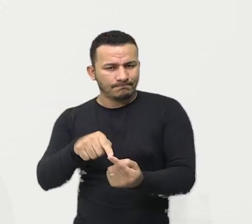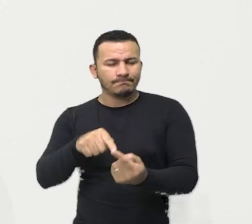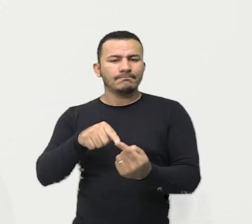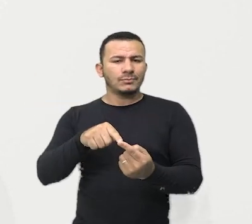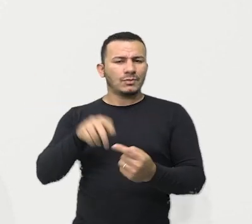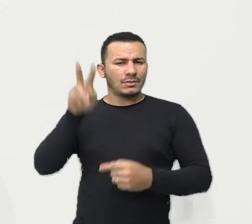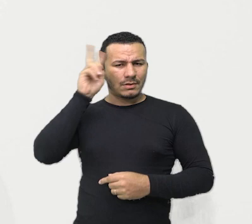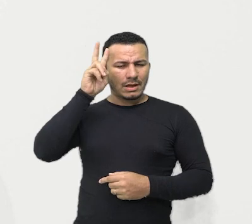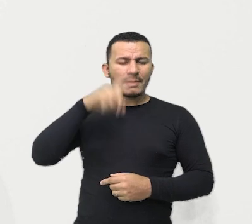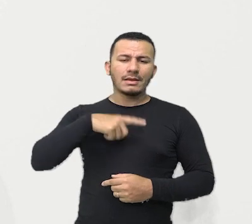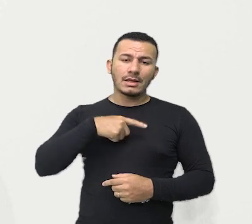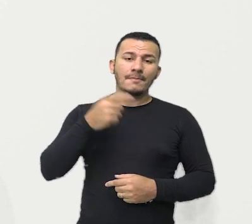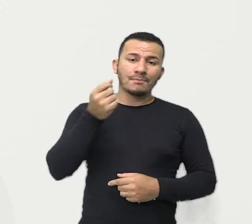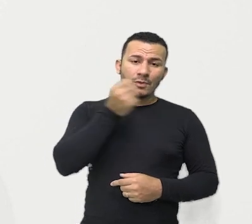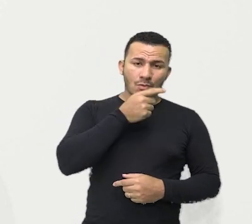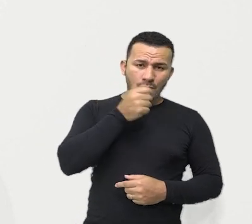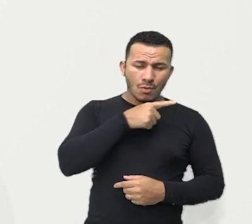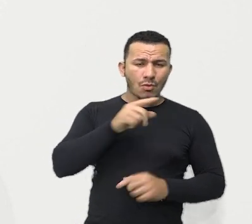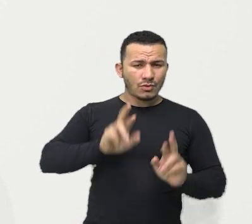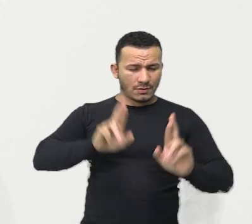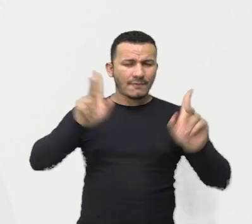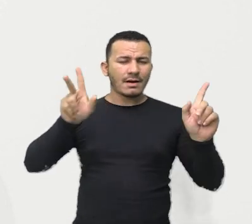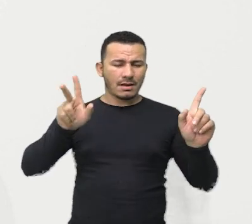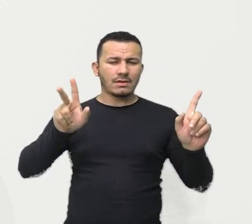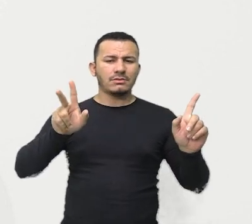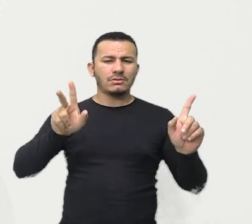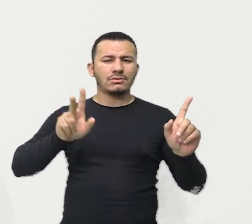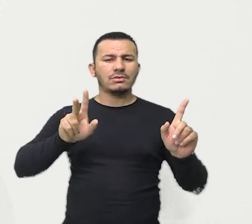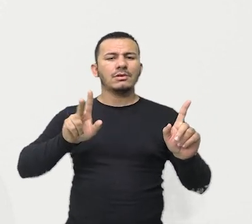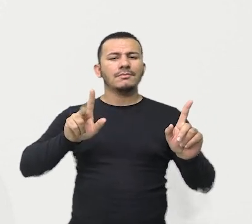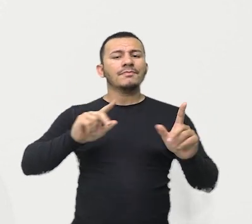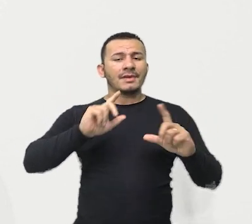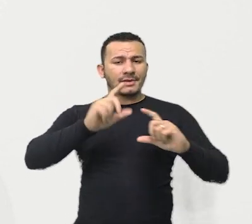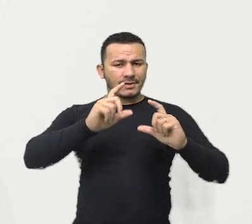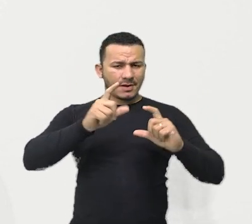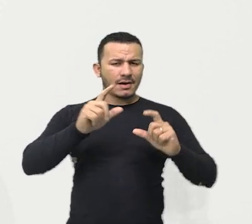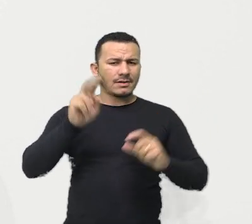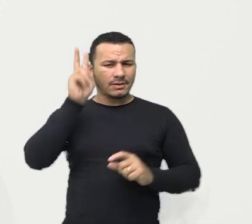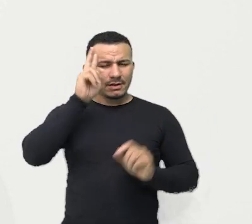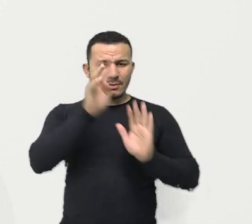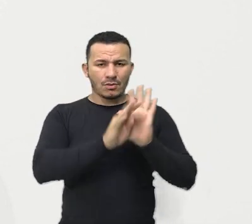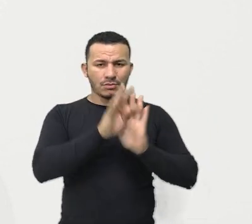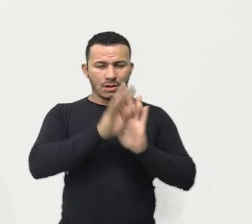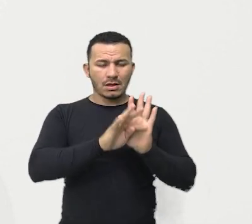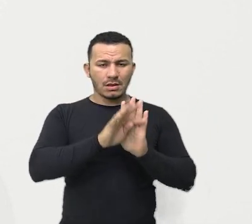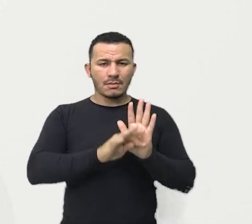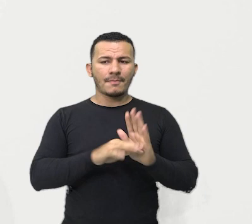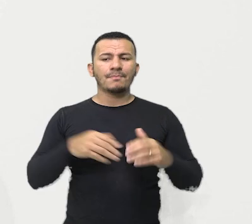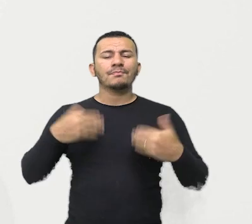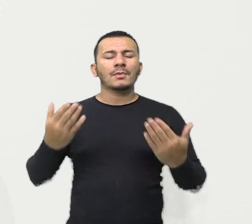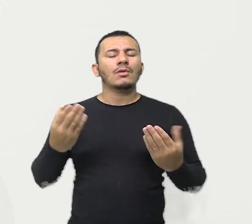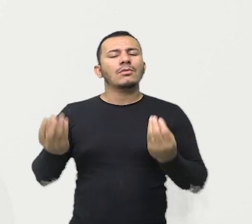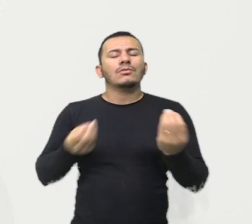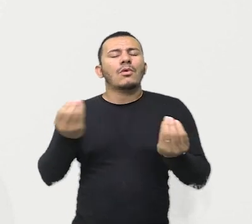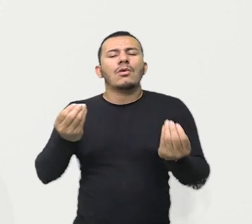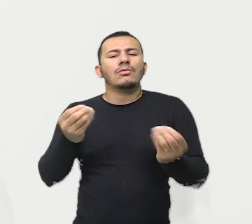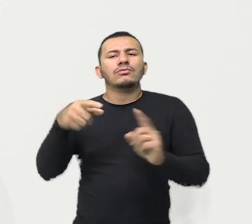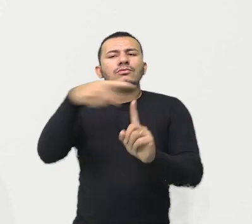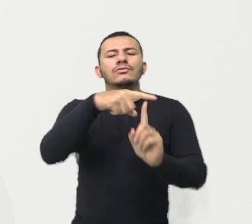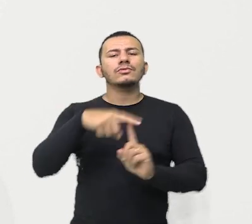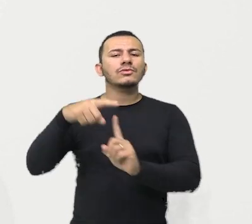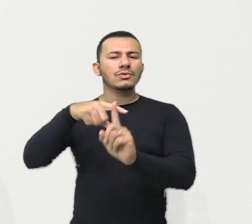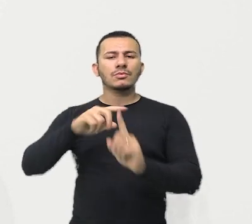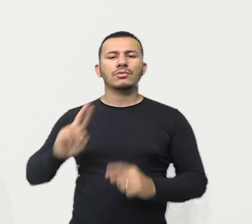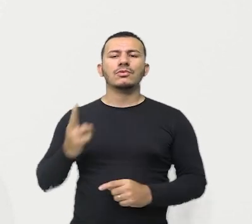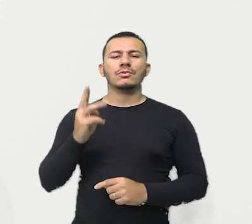disse para vocês que tem um humor diferente nessa charge, é bom a gente, então, definir para vocês o